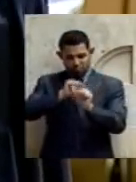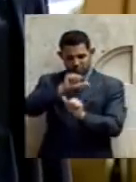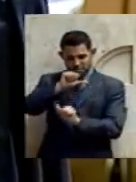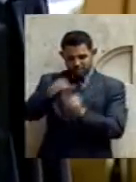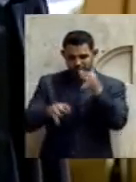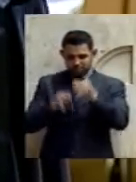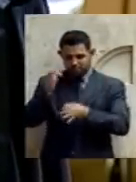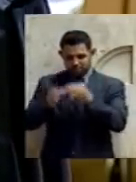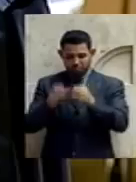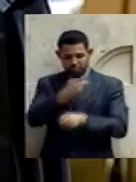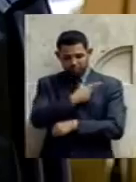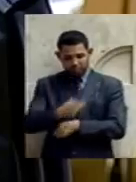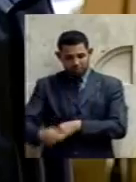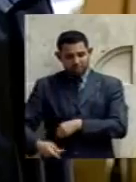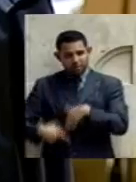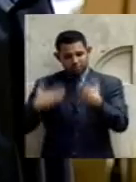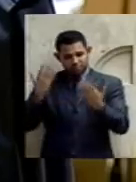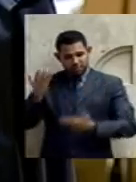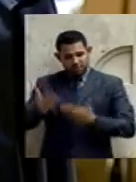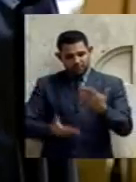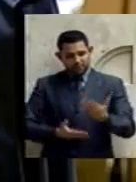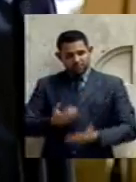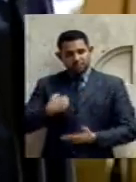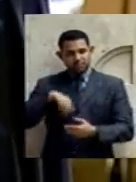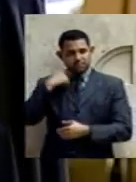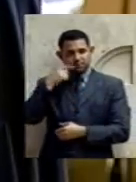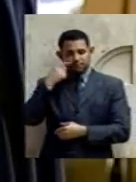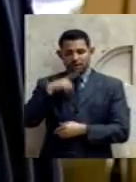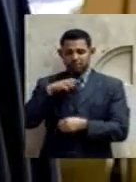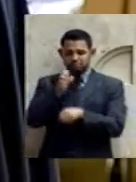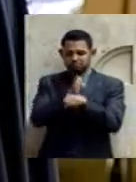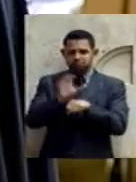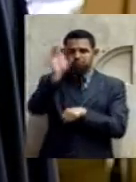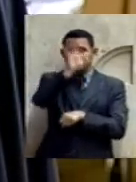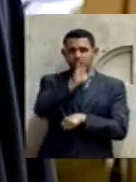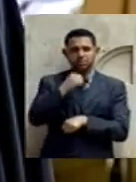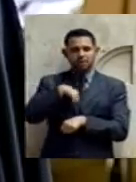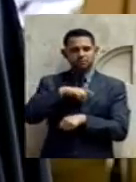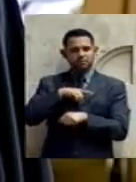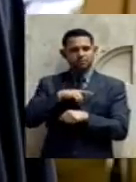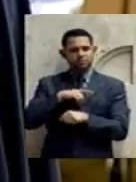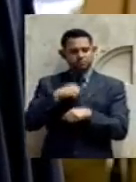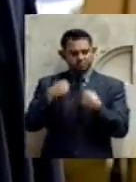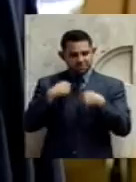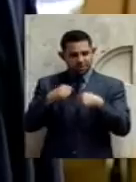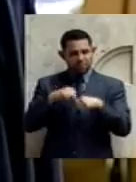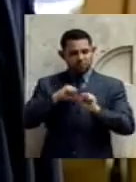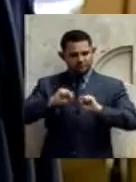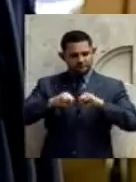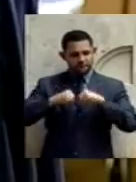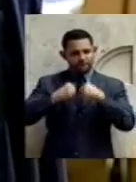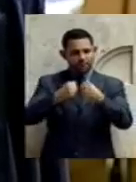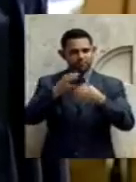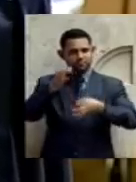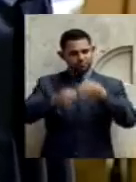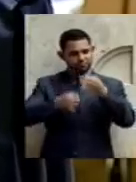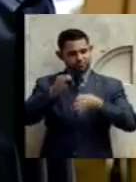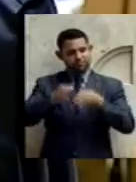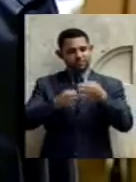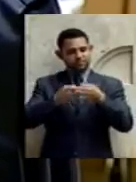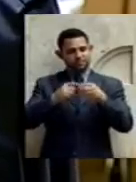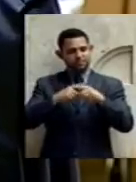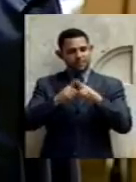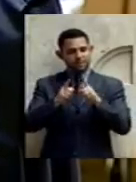públicas e dos serviços dativos da advocacia. Defendemos um judiciário forte, independente,